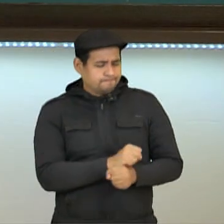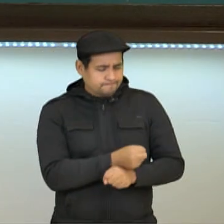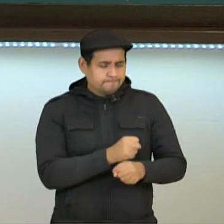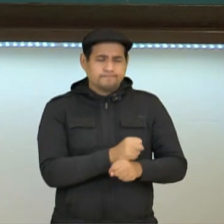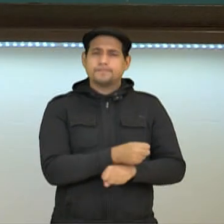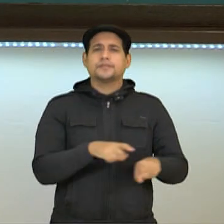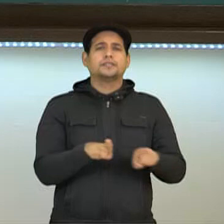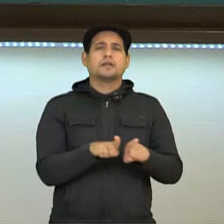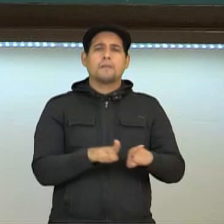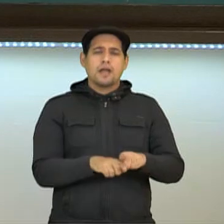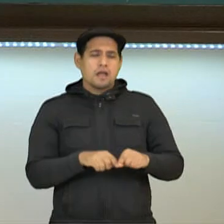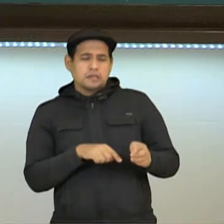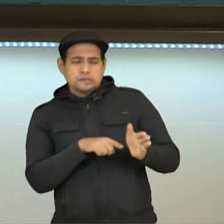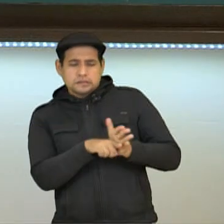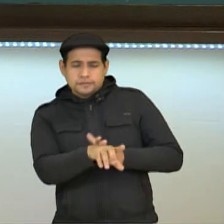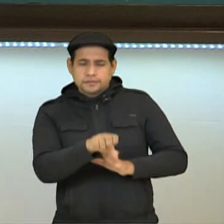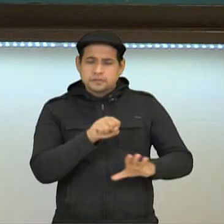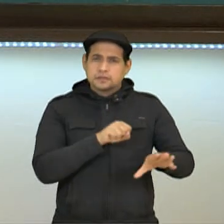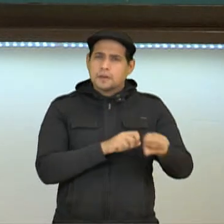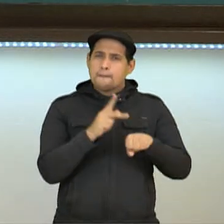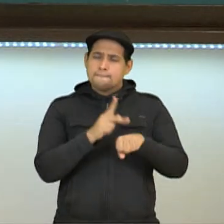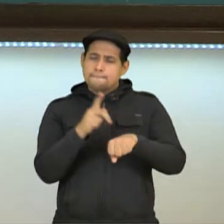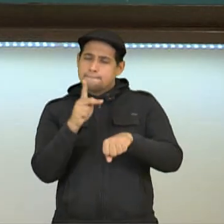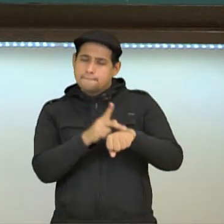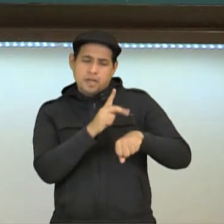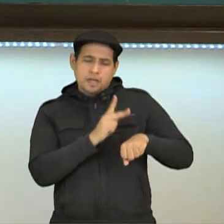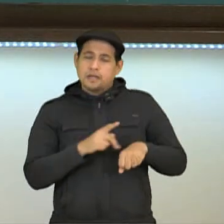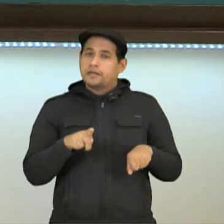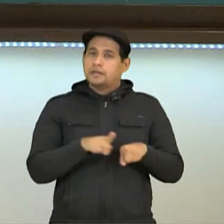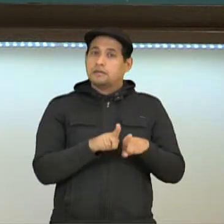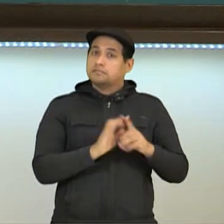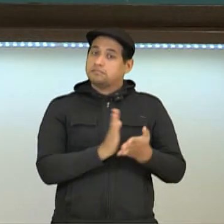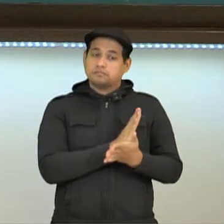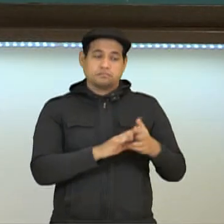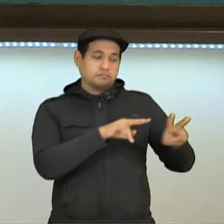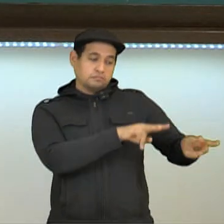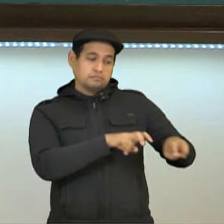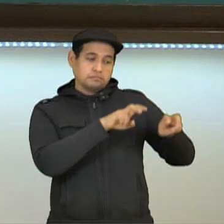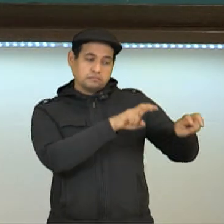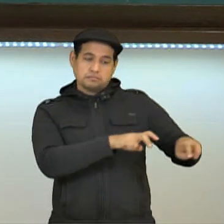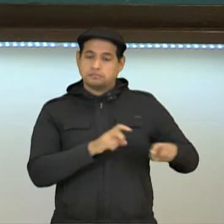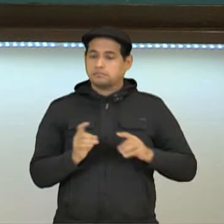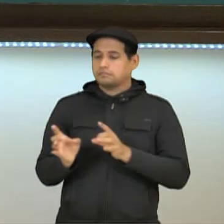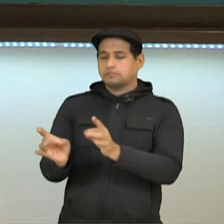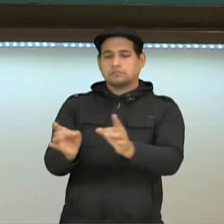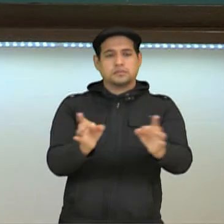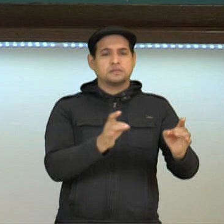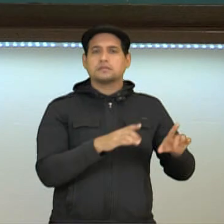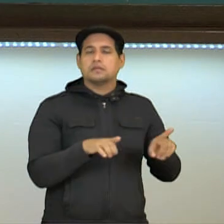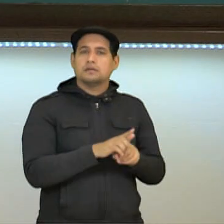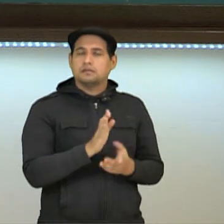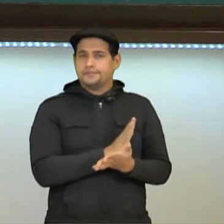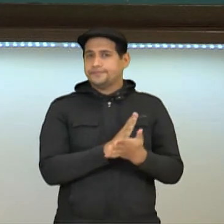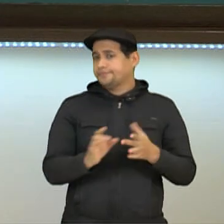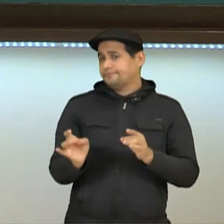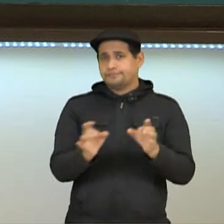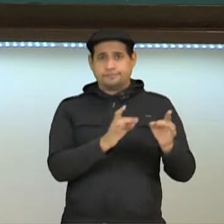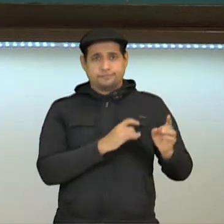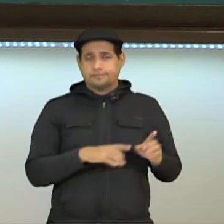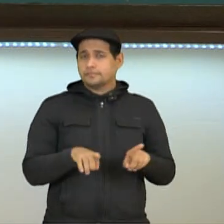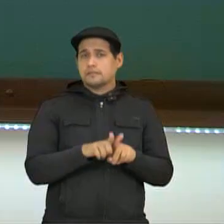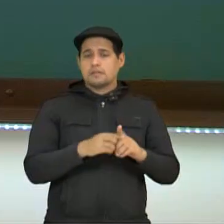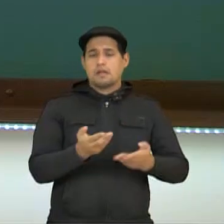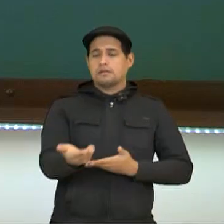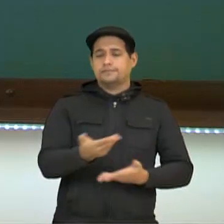ao metalismo, outros à plantagem para exportação, outros o comércio propriamente dito, as